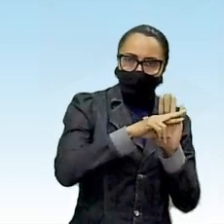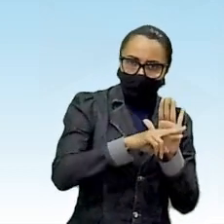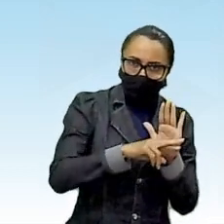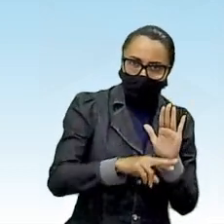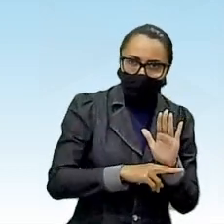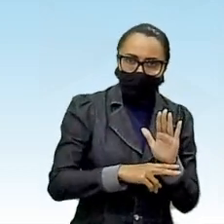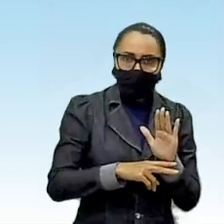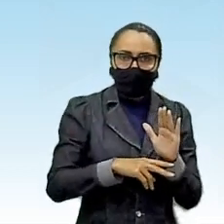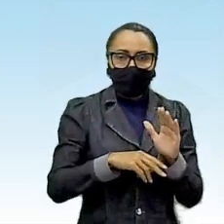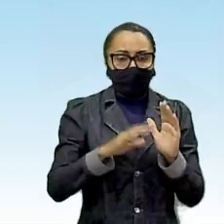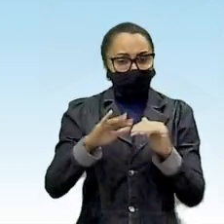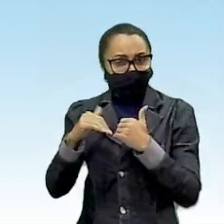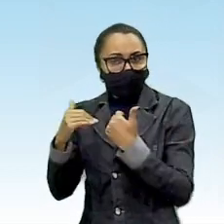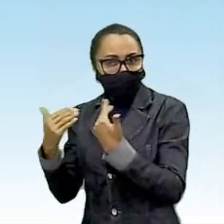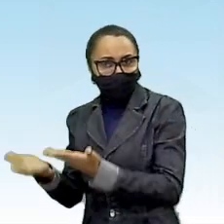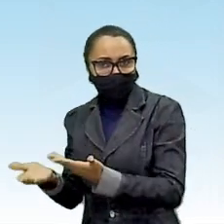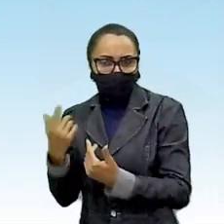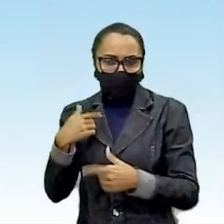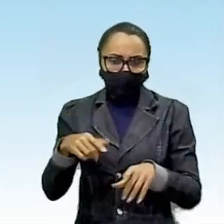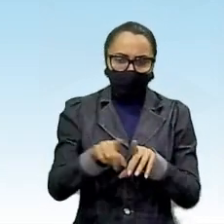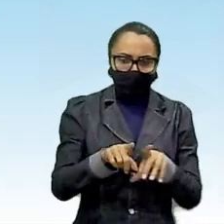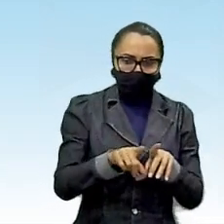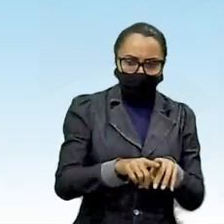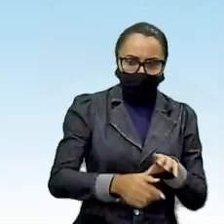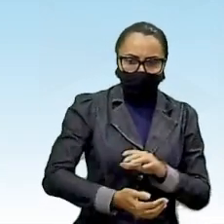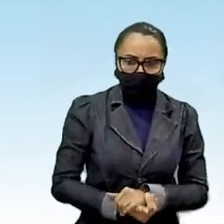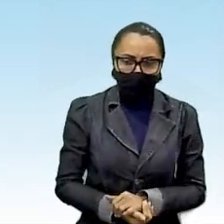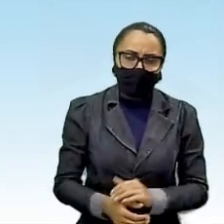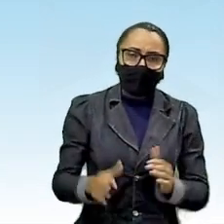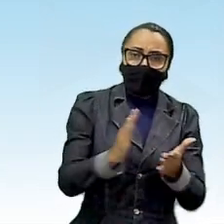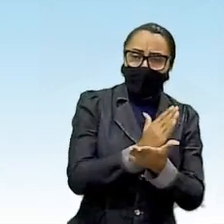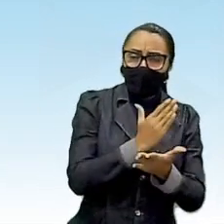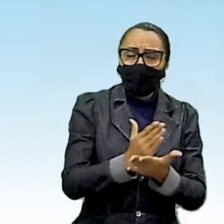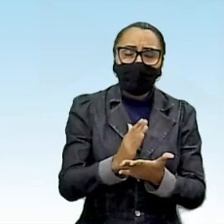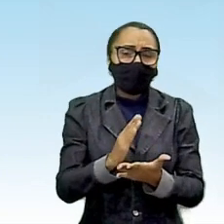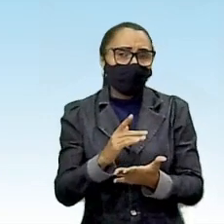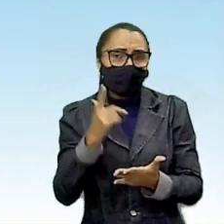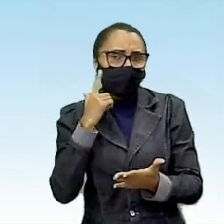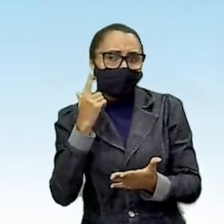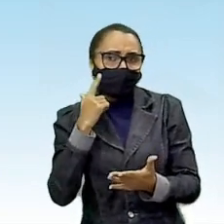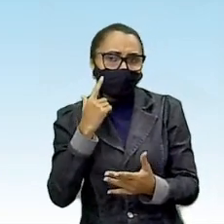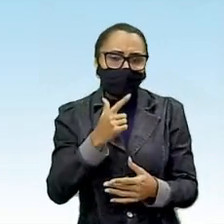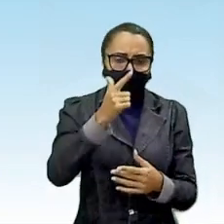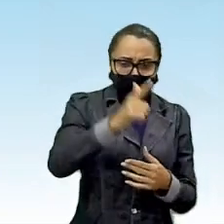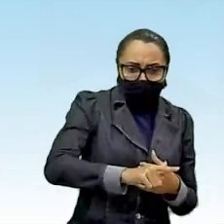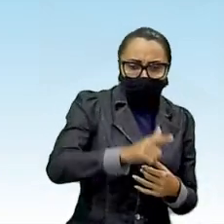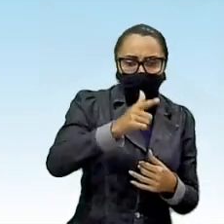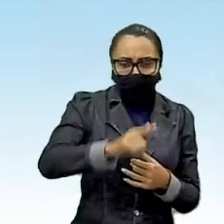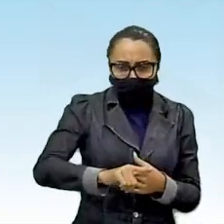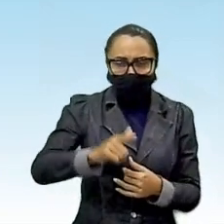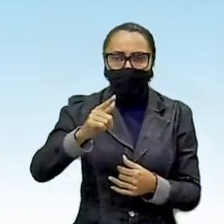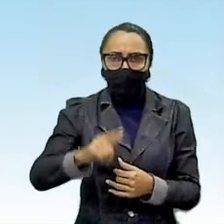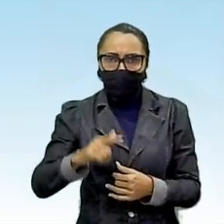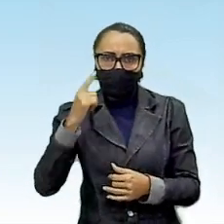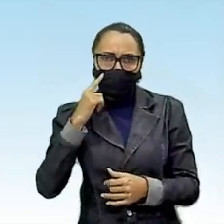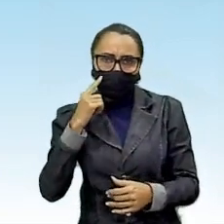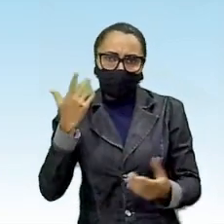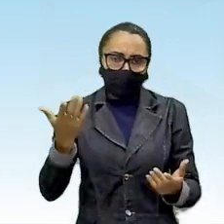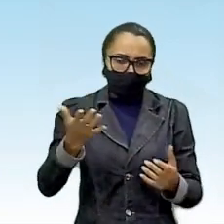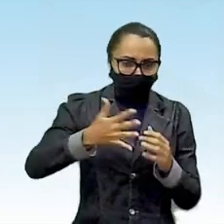internacionais. Superposição de normas também, muitas normas que repetiram-se entre